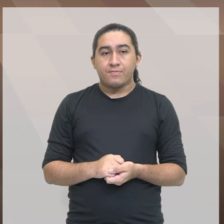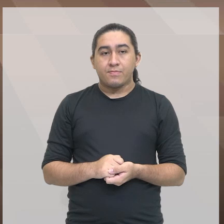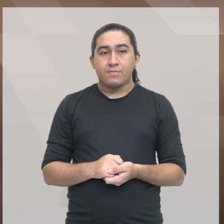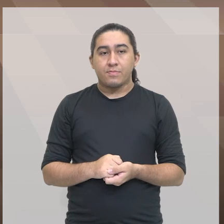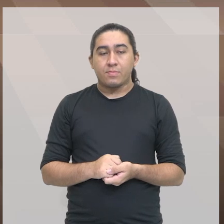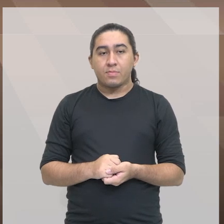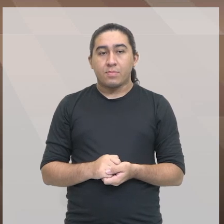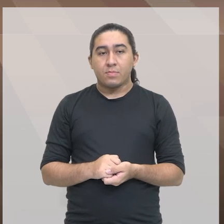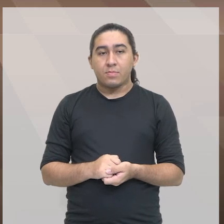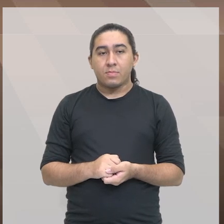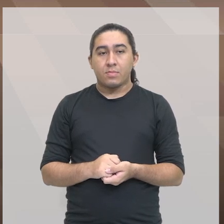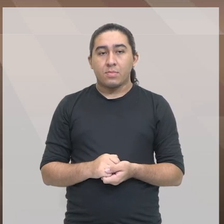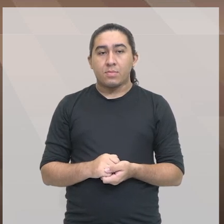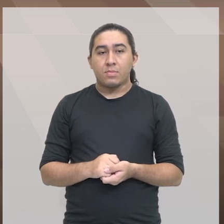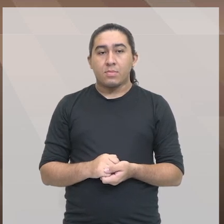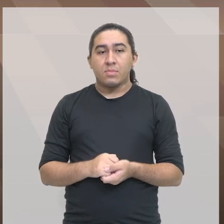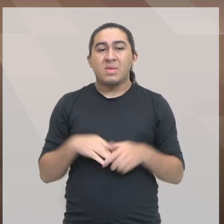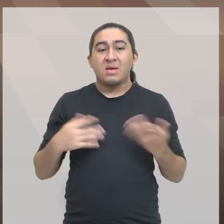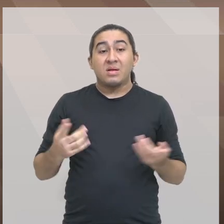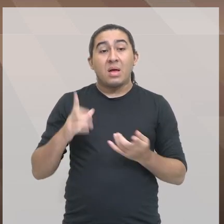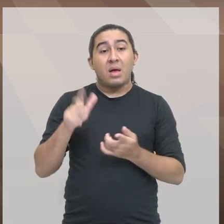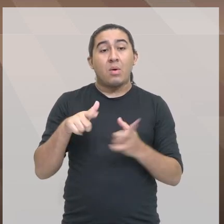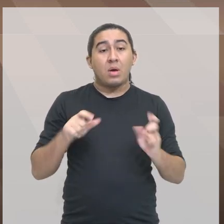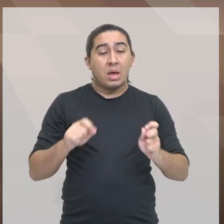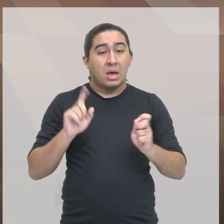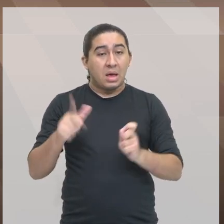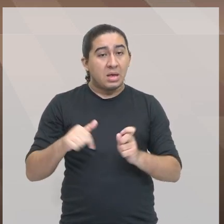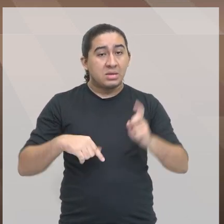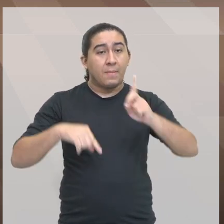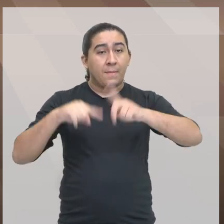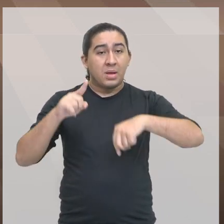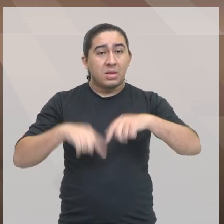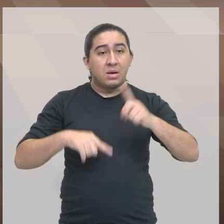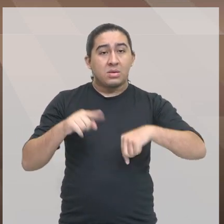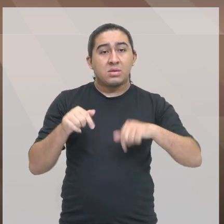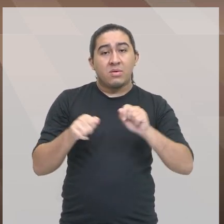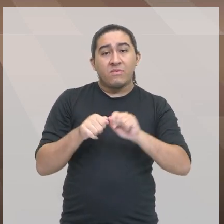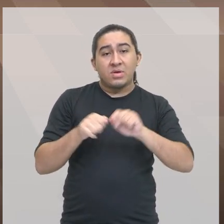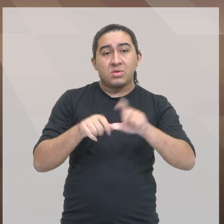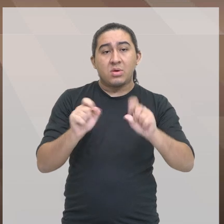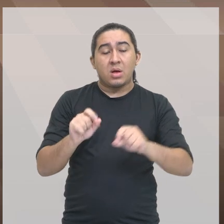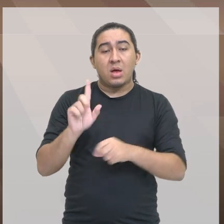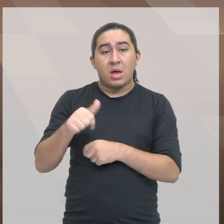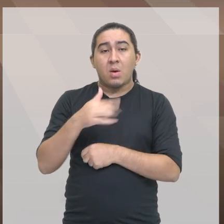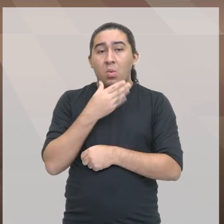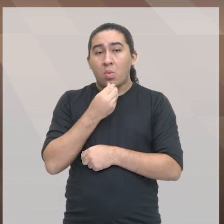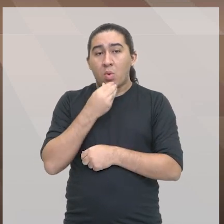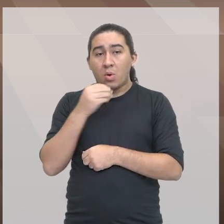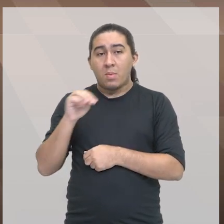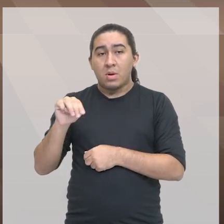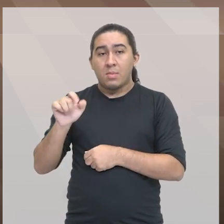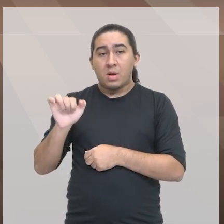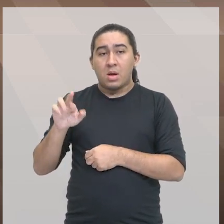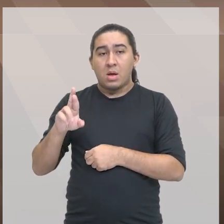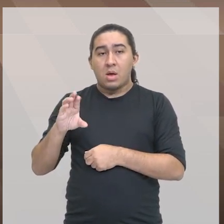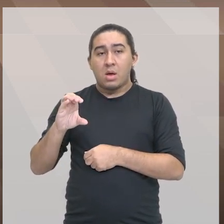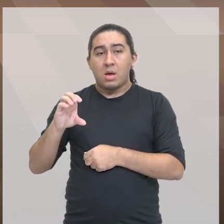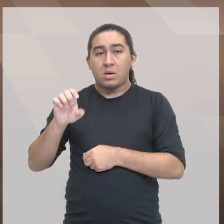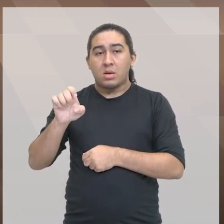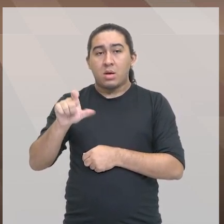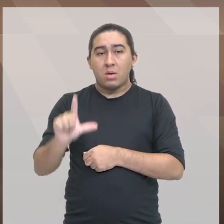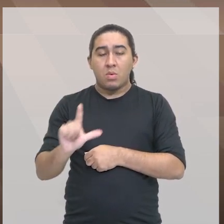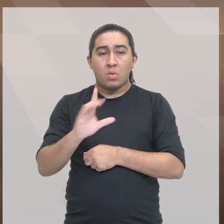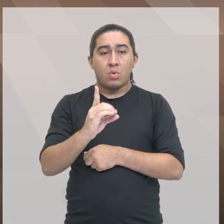a definição de arte. Então, essa obra aqui, ela foi feita por Marcel Duchamp, é um francês, que